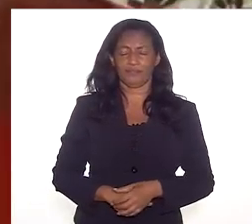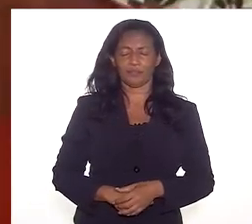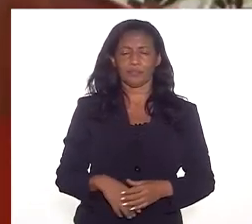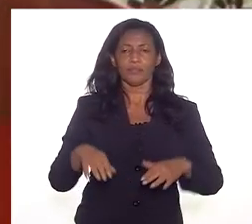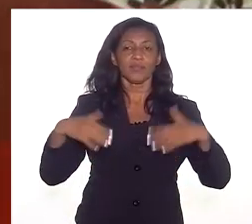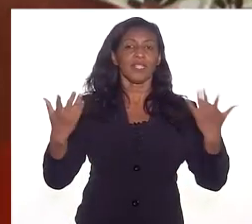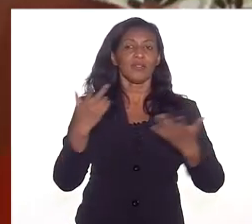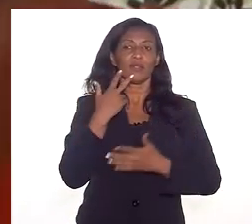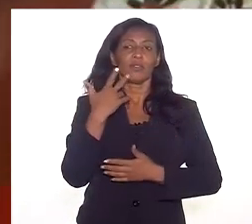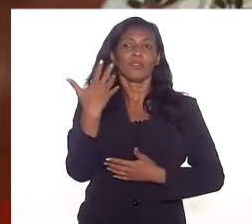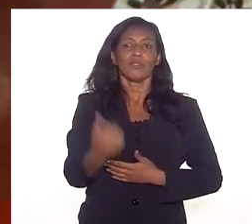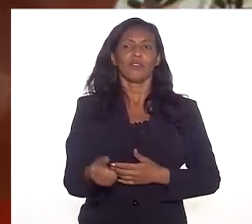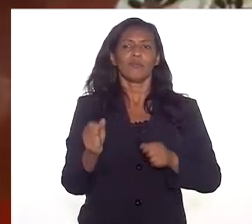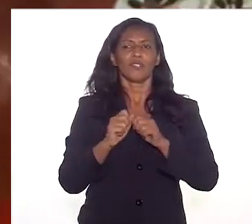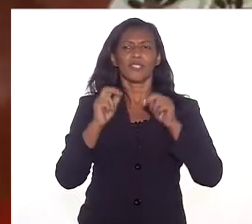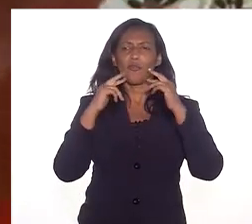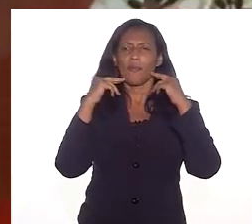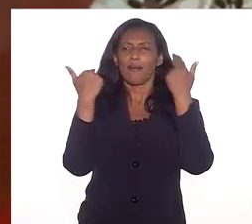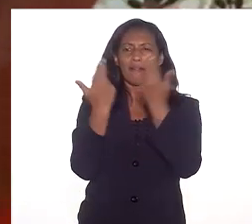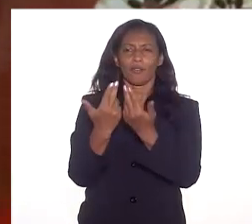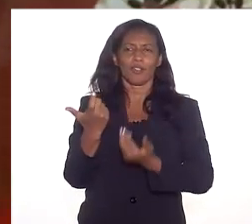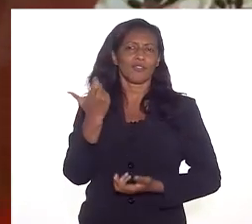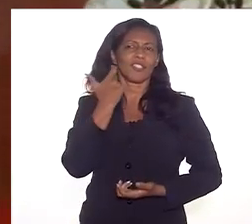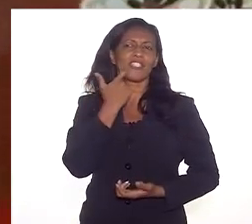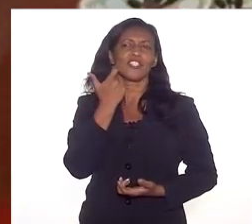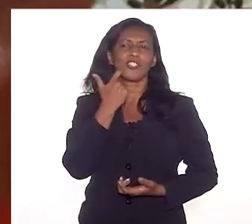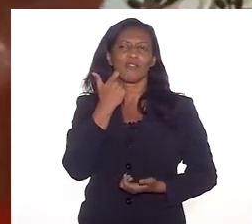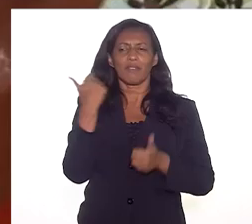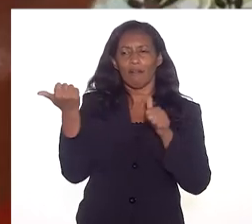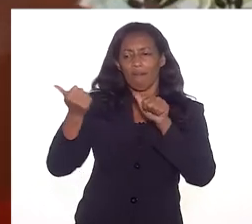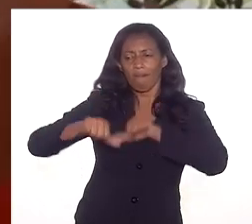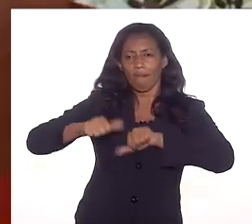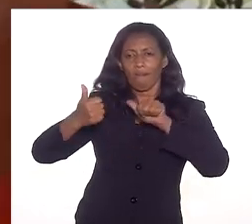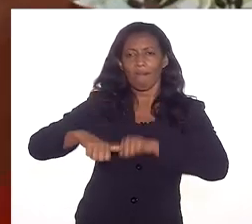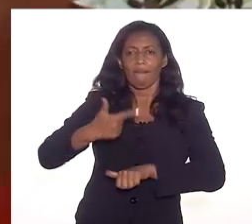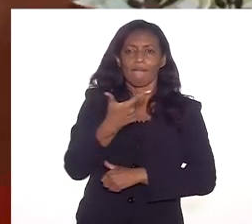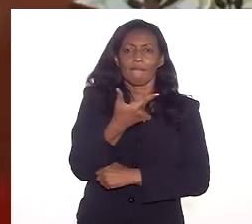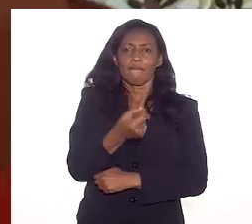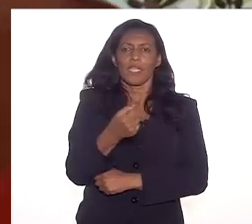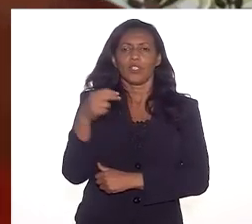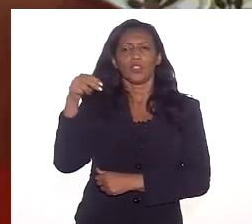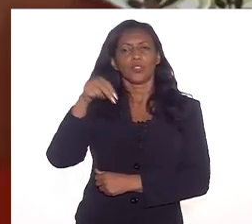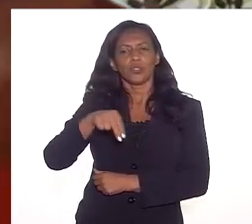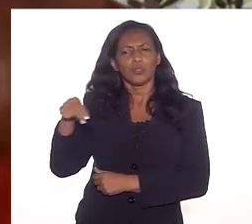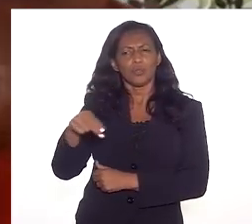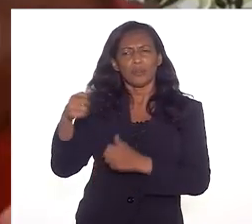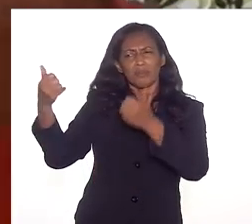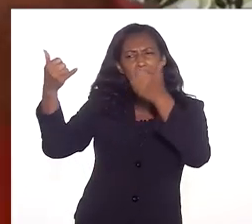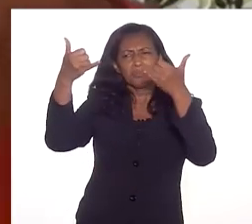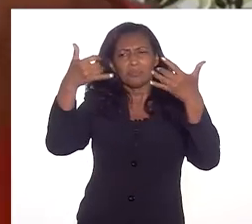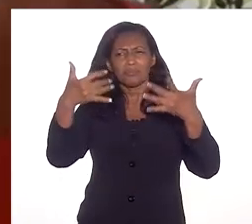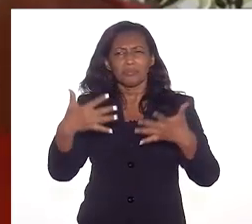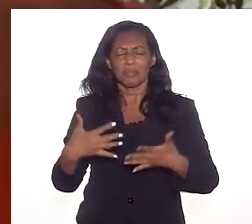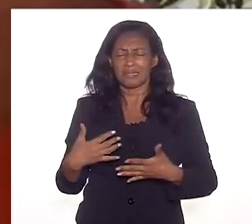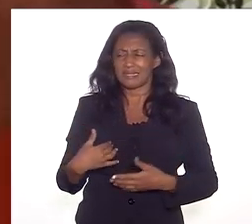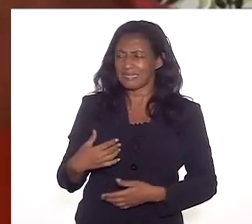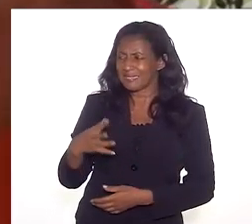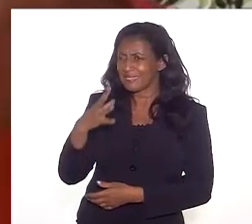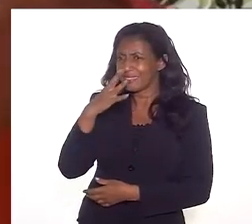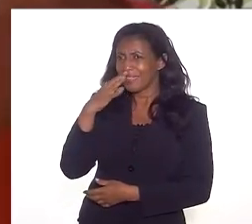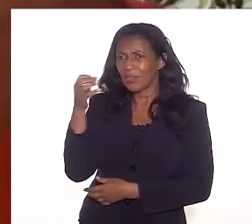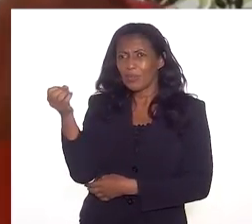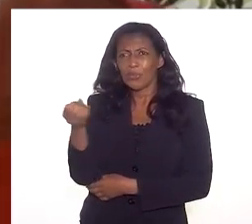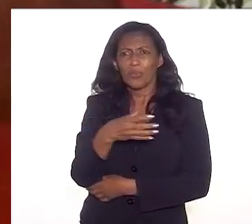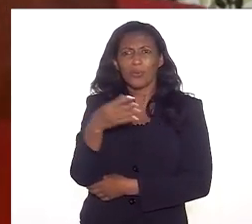quando falou, a gente vai fazer uma reunião na sexta-feira, para avaliar a questão do 20 de novembro, ela explicou. Tudo aquilo, para mim, era